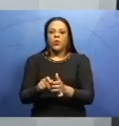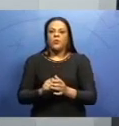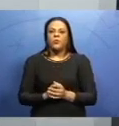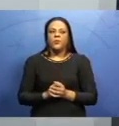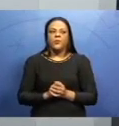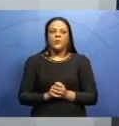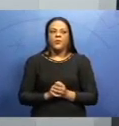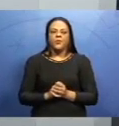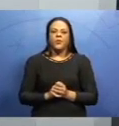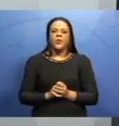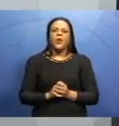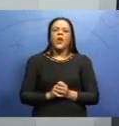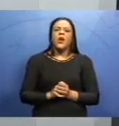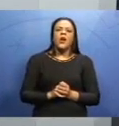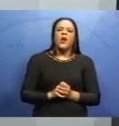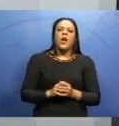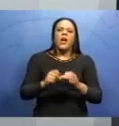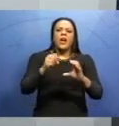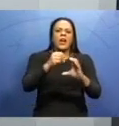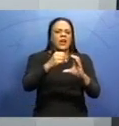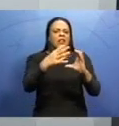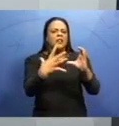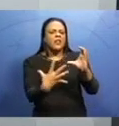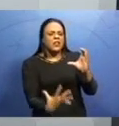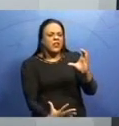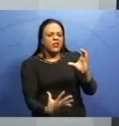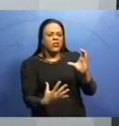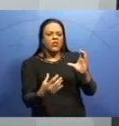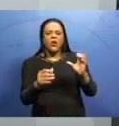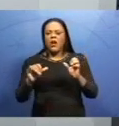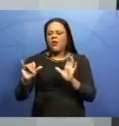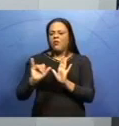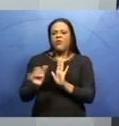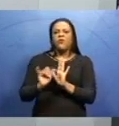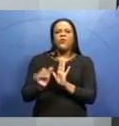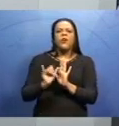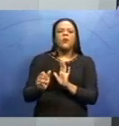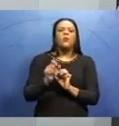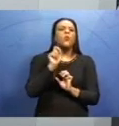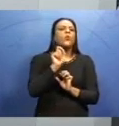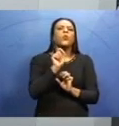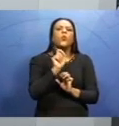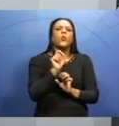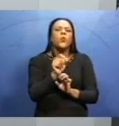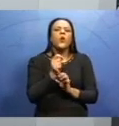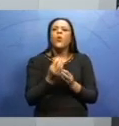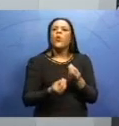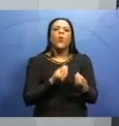Quais as principais características de uma fábula? Como ela é?